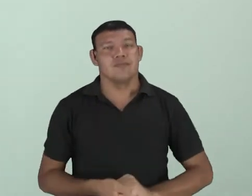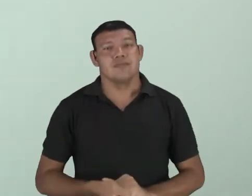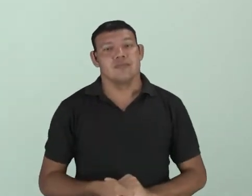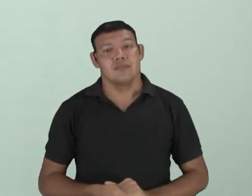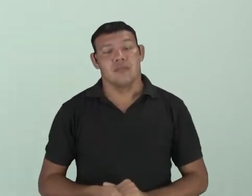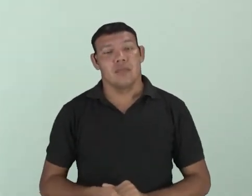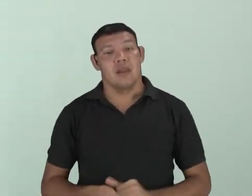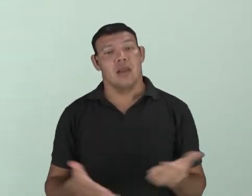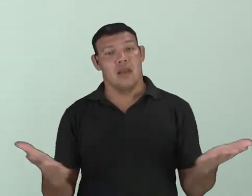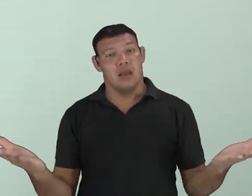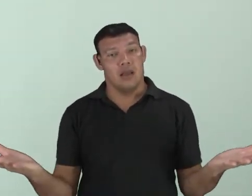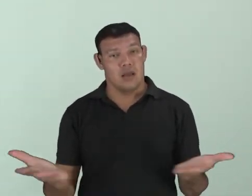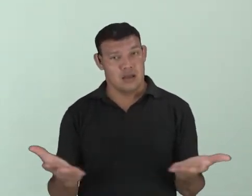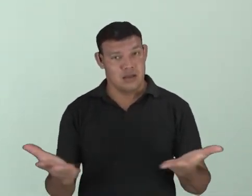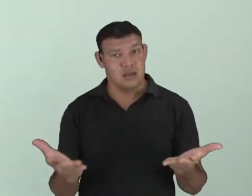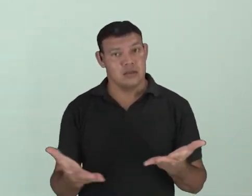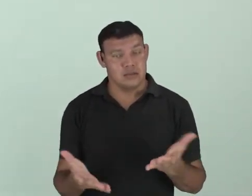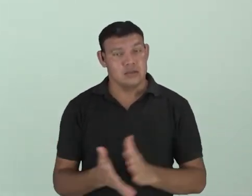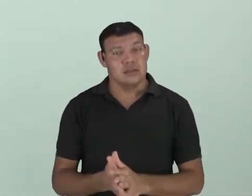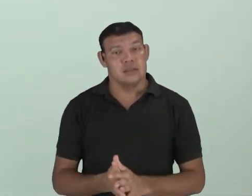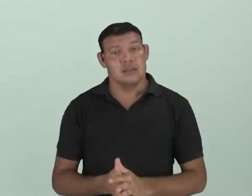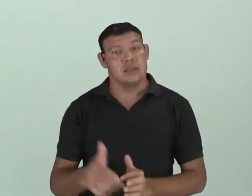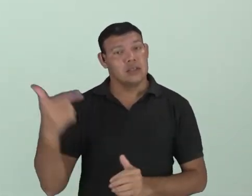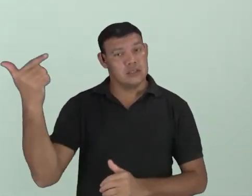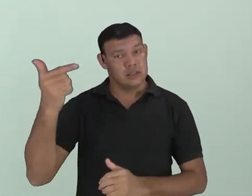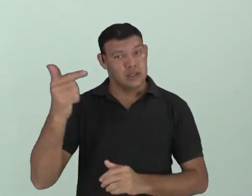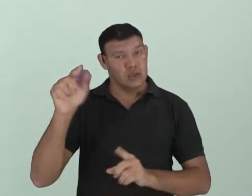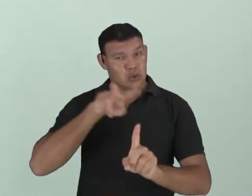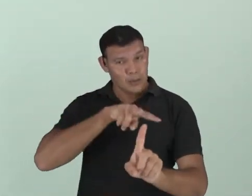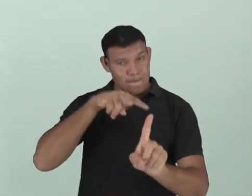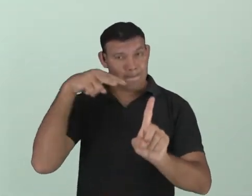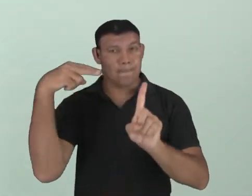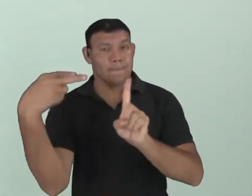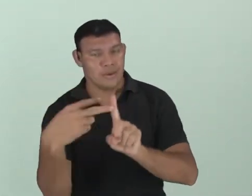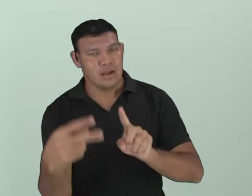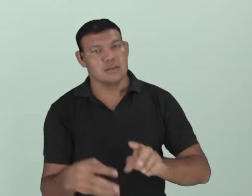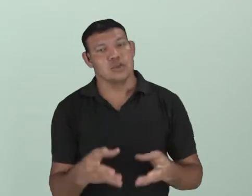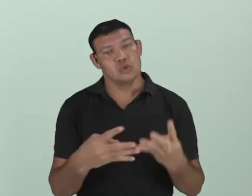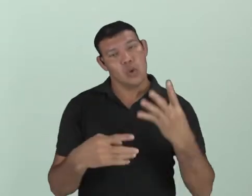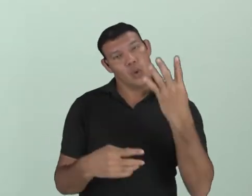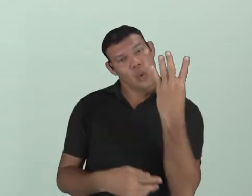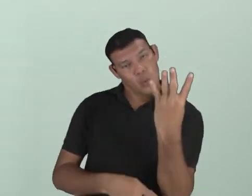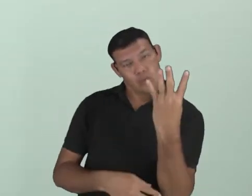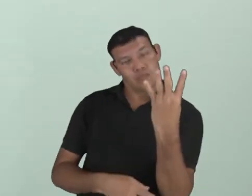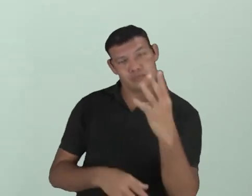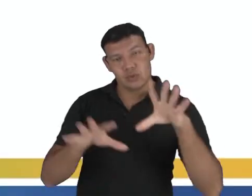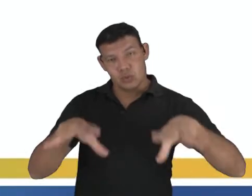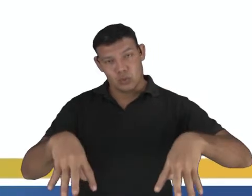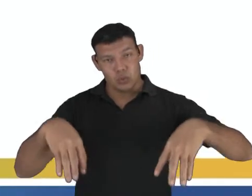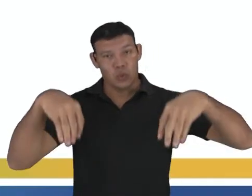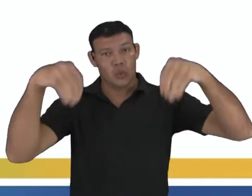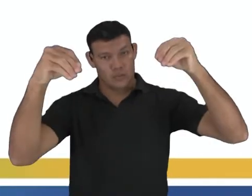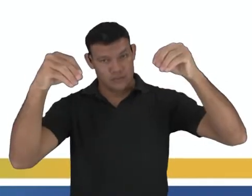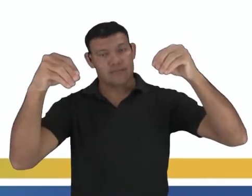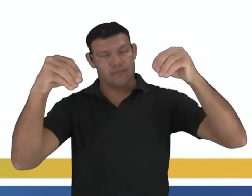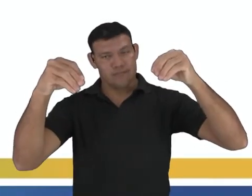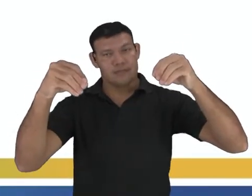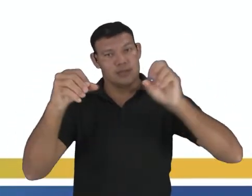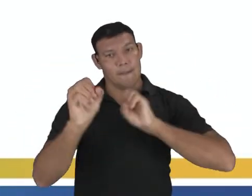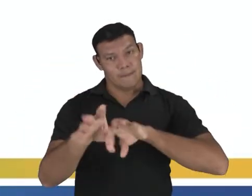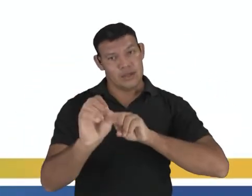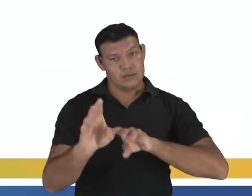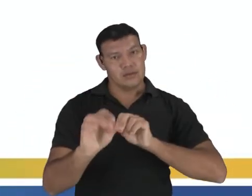Agora, o segundo ponto, a segunda perspectiva que a gente vai ver são os 4 pilares da educação que foi proposto pela Unesco aí,